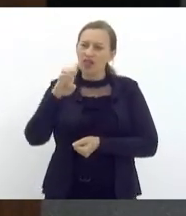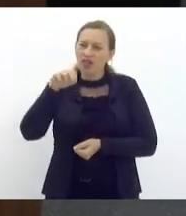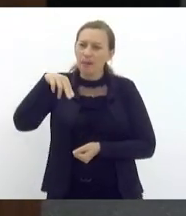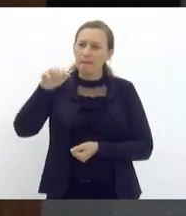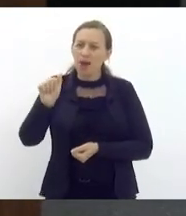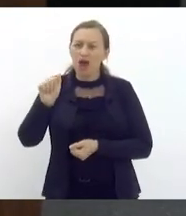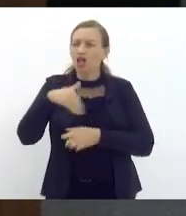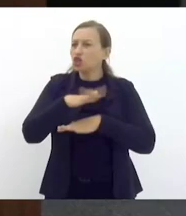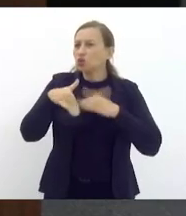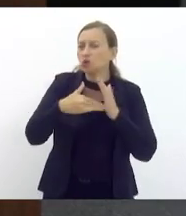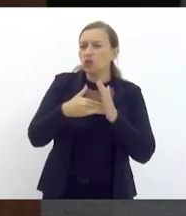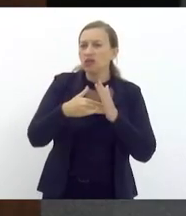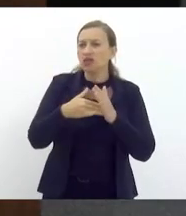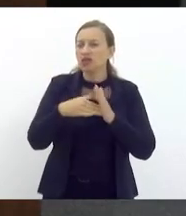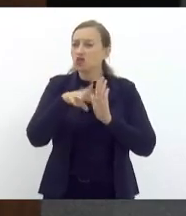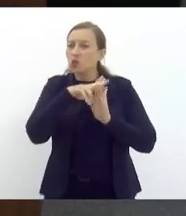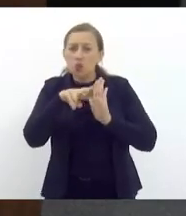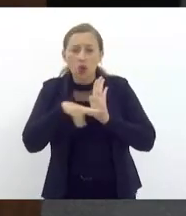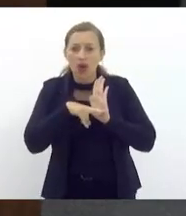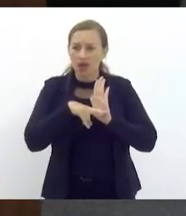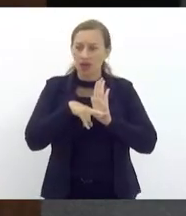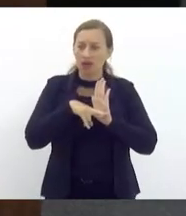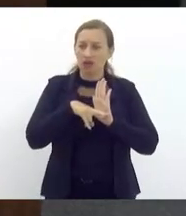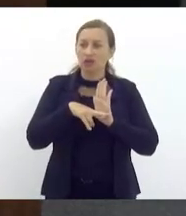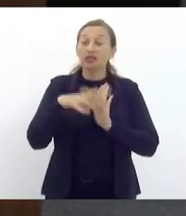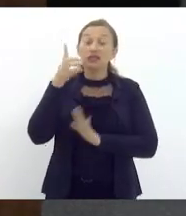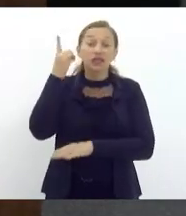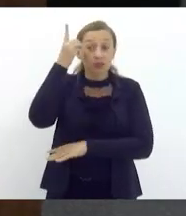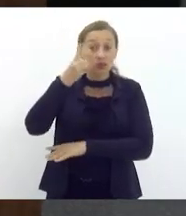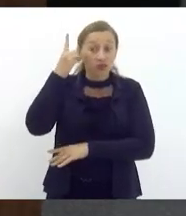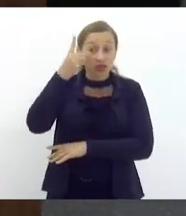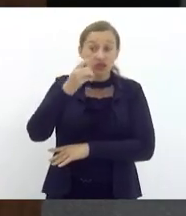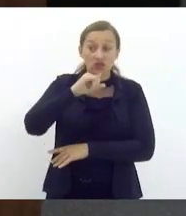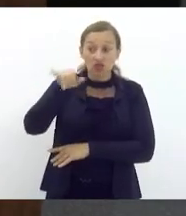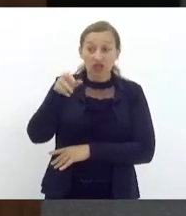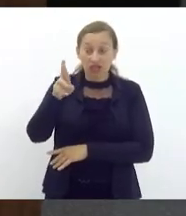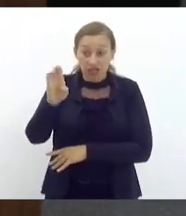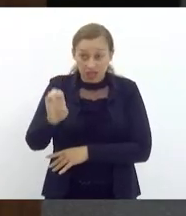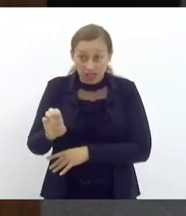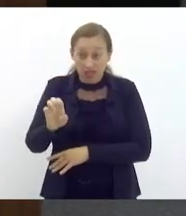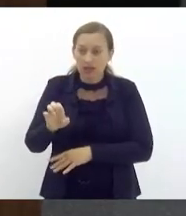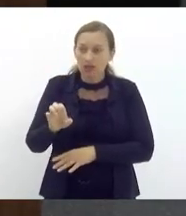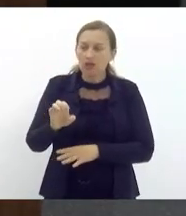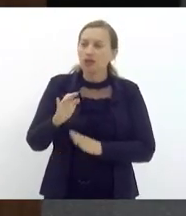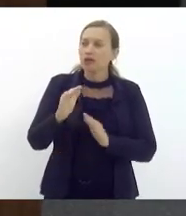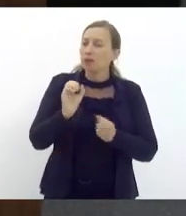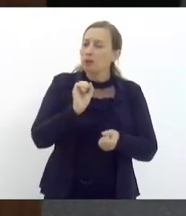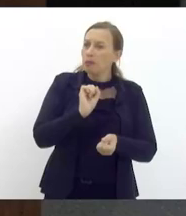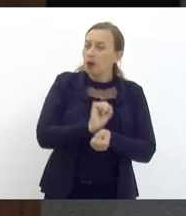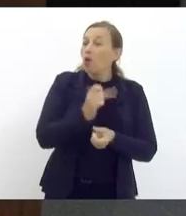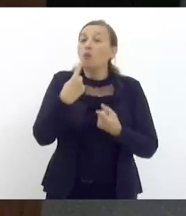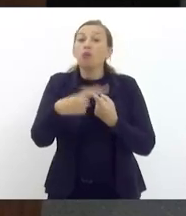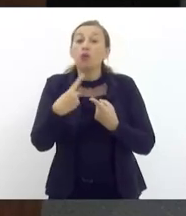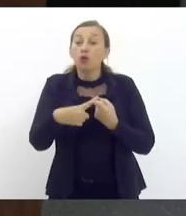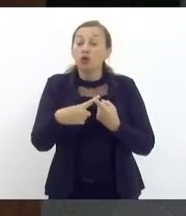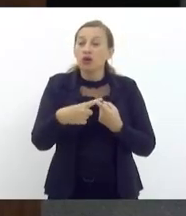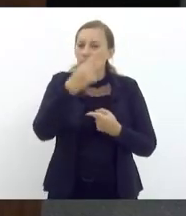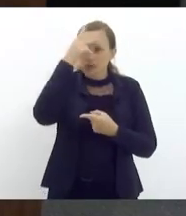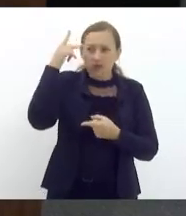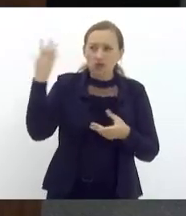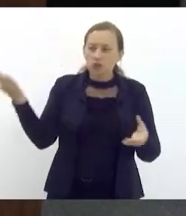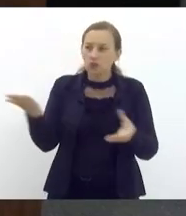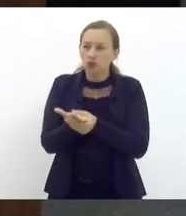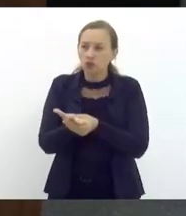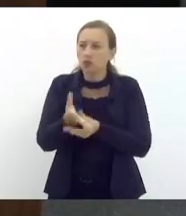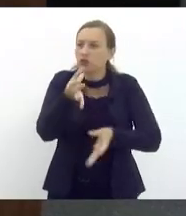conema deputado ecossocialista Jair suspendeu porque alguém entrou com uma ação